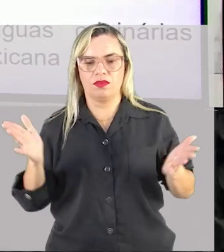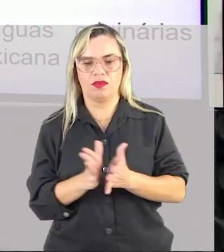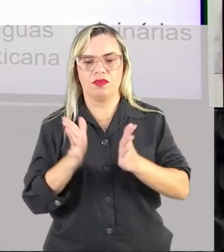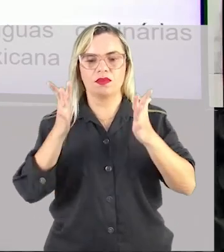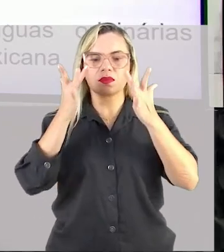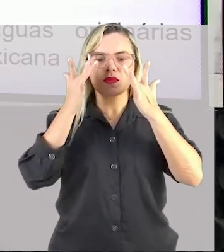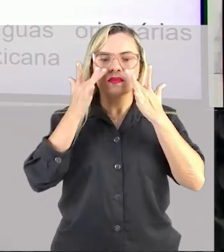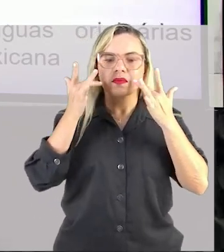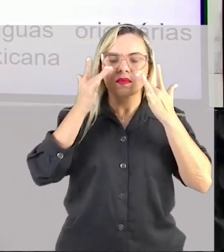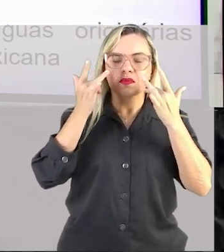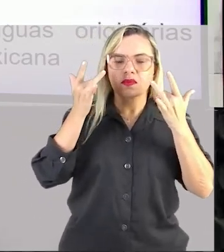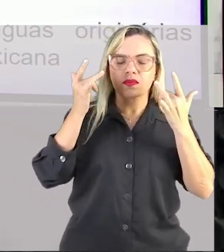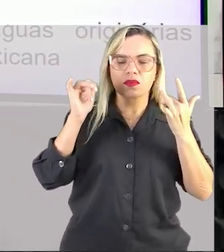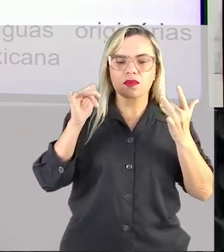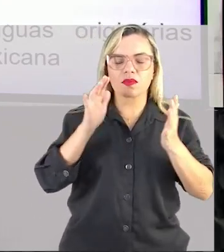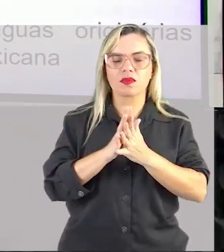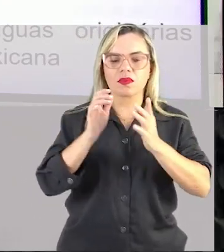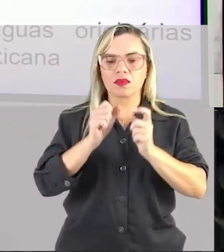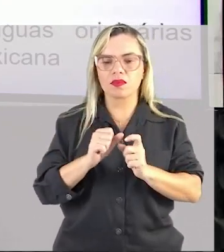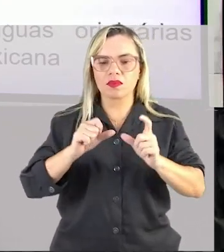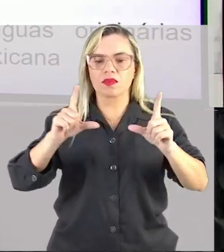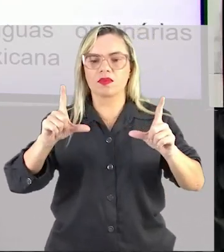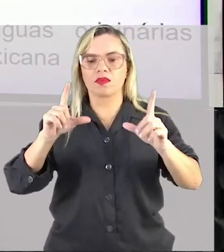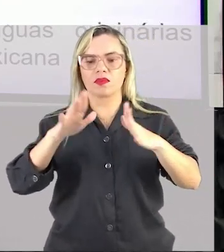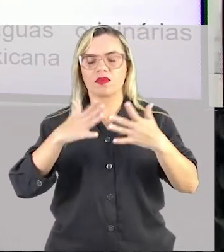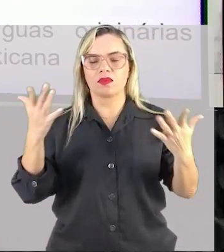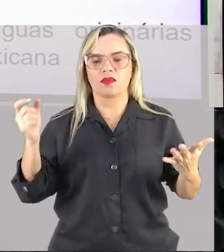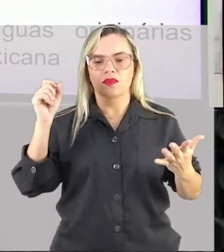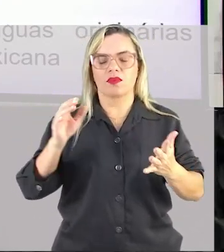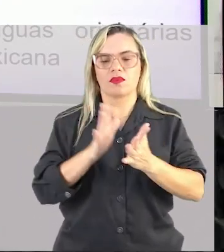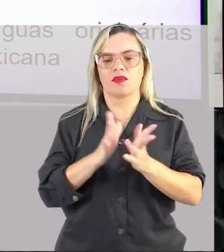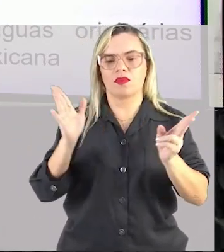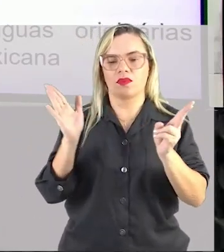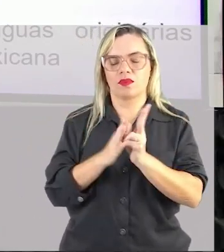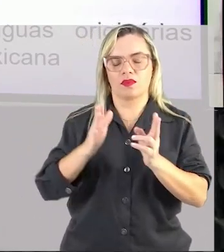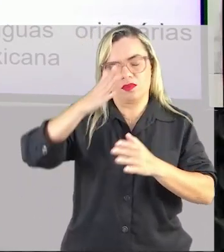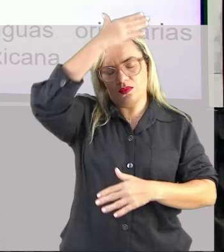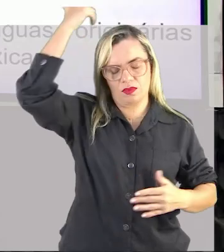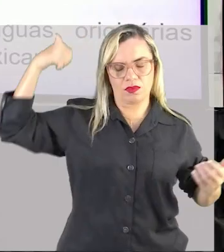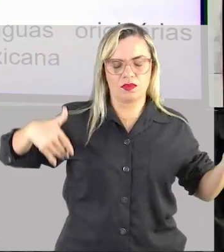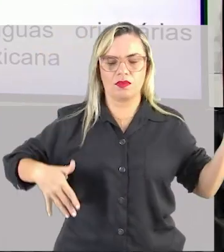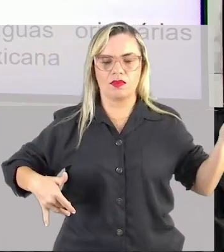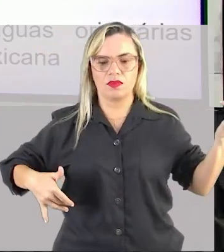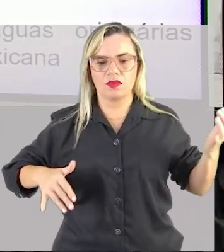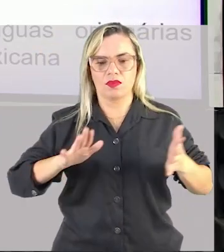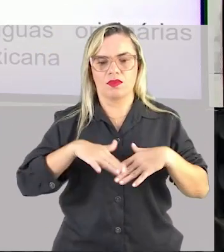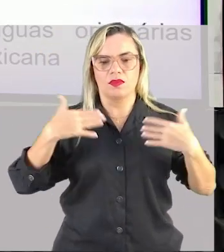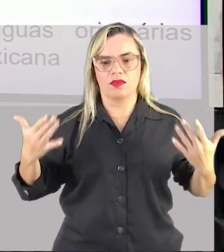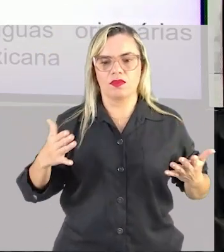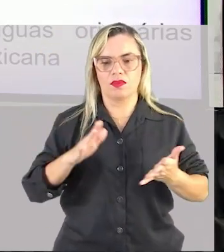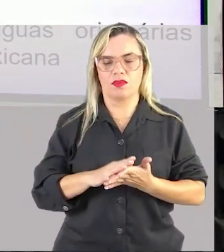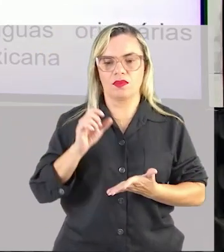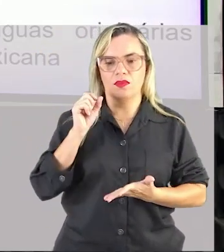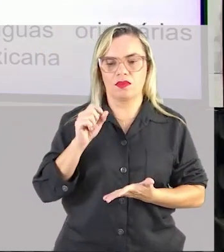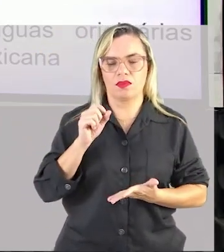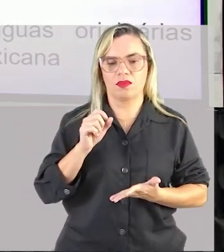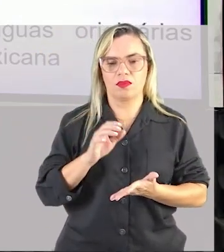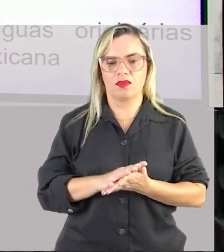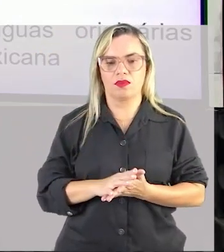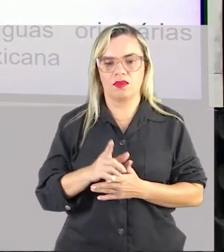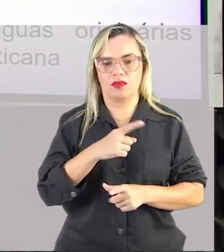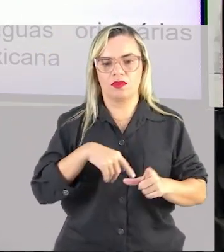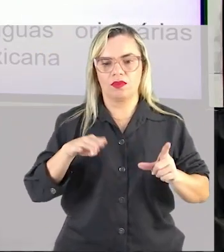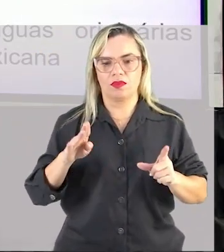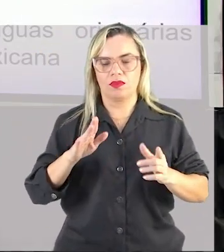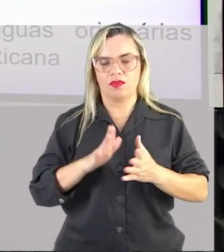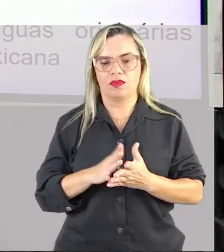aquela arte que está lá, o cartaz, etc., né, indígena mexicana. A literatura, né, zapoteca,